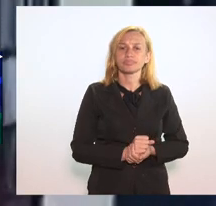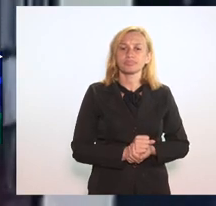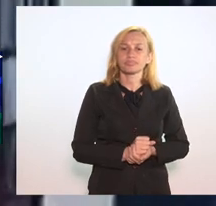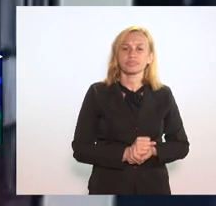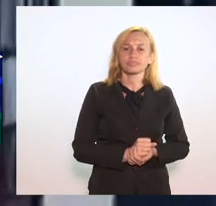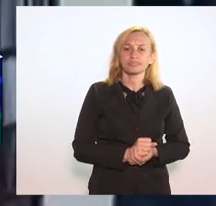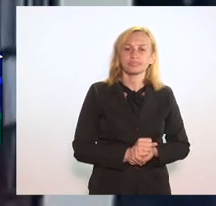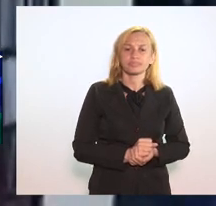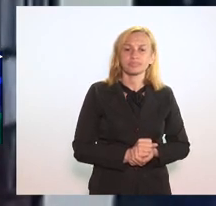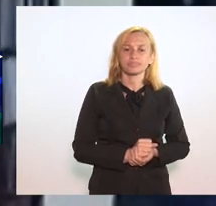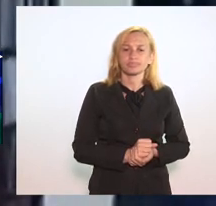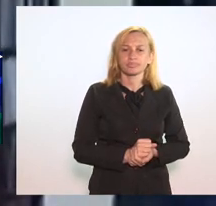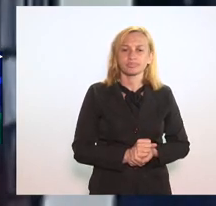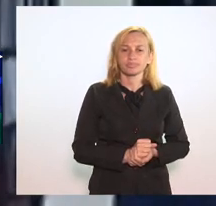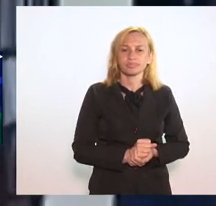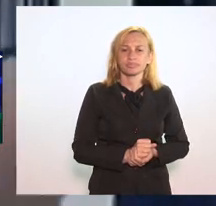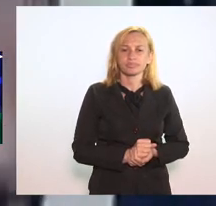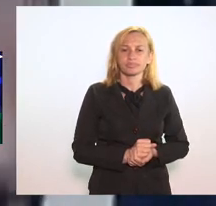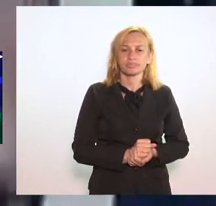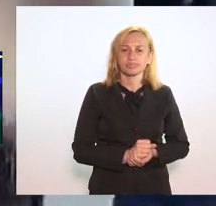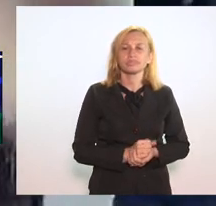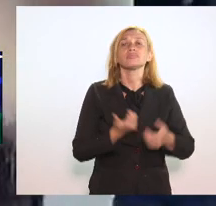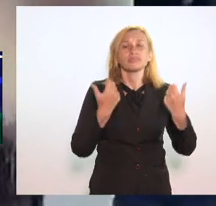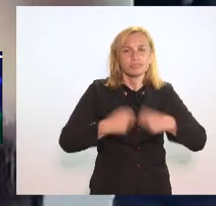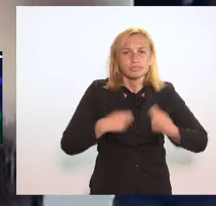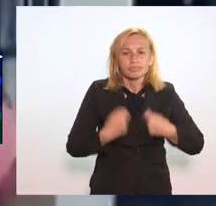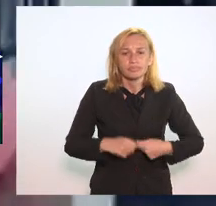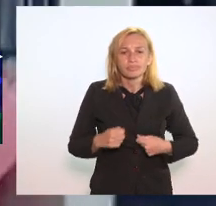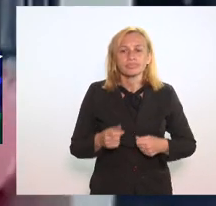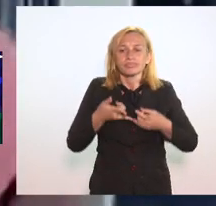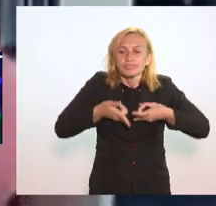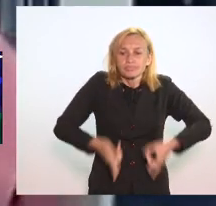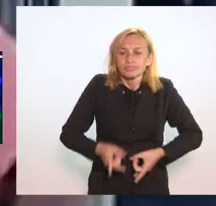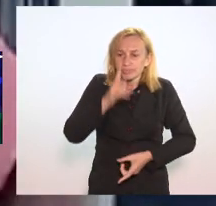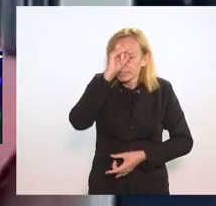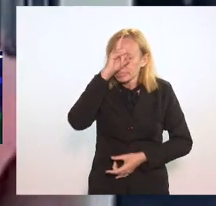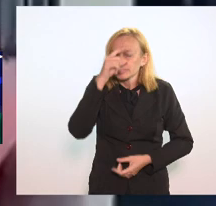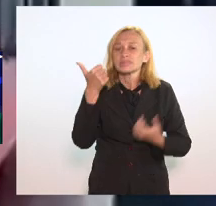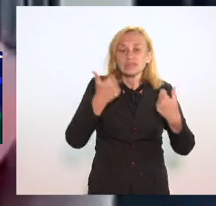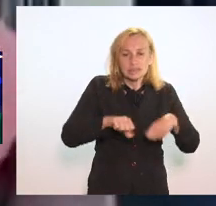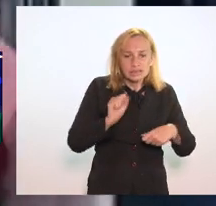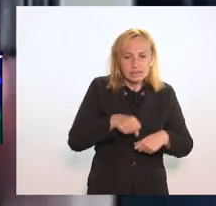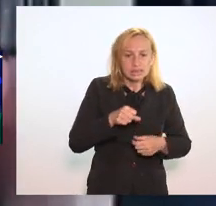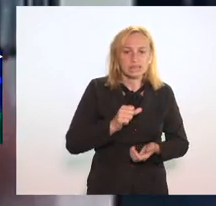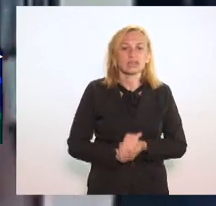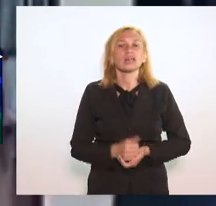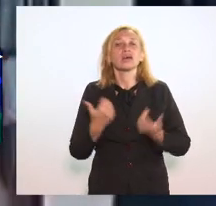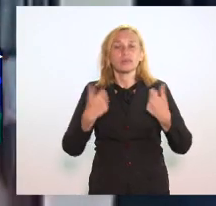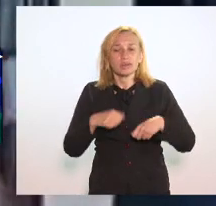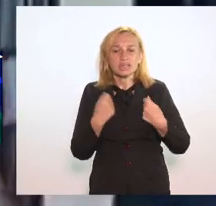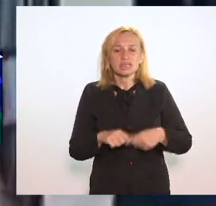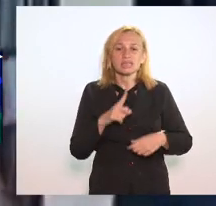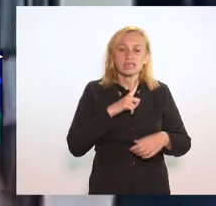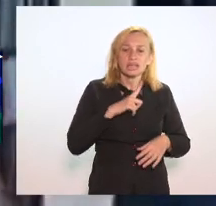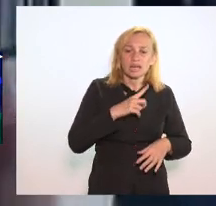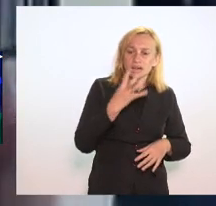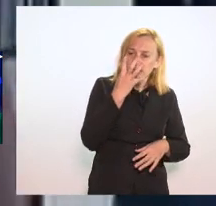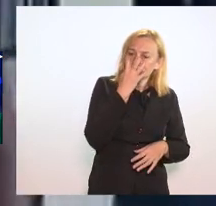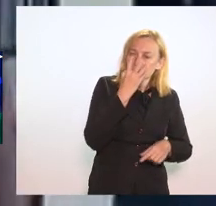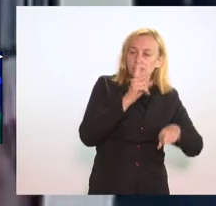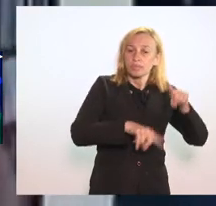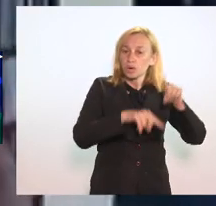Que que é isso e tem que ter ver tem que ter equipamento